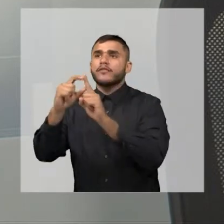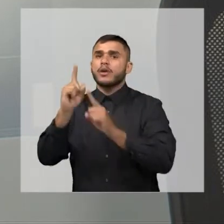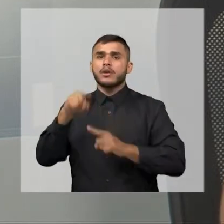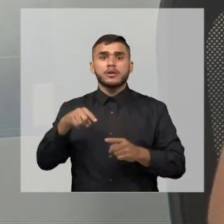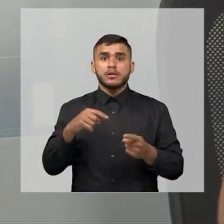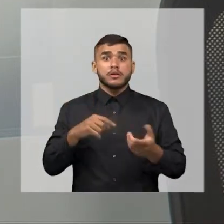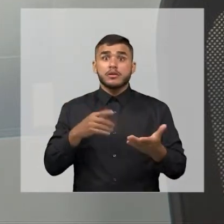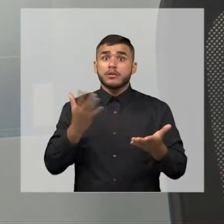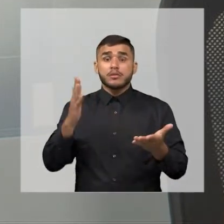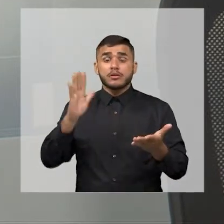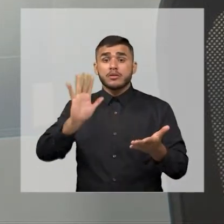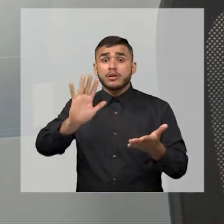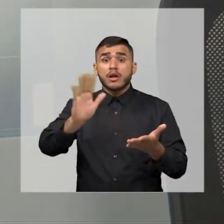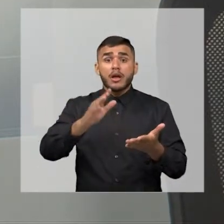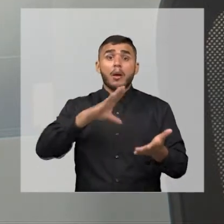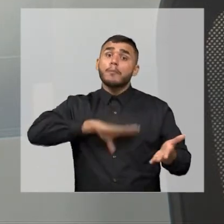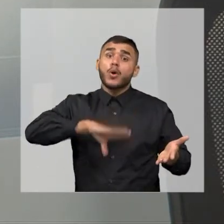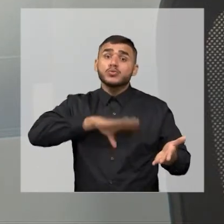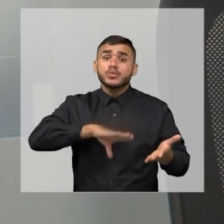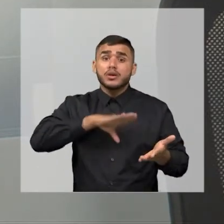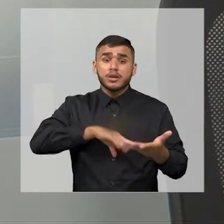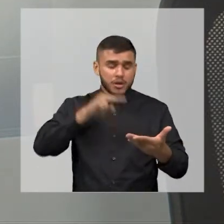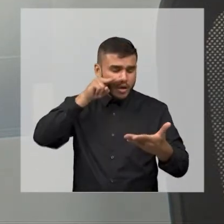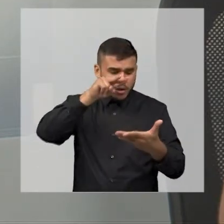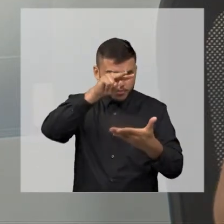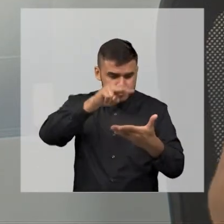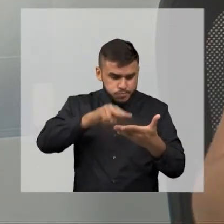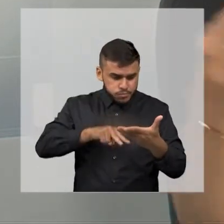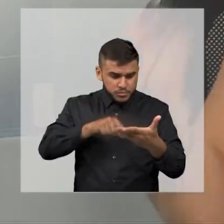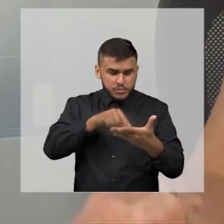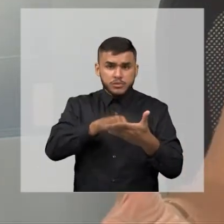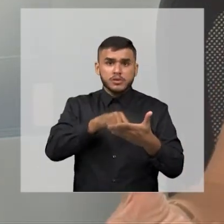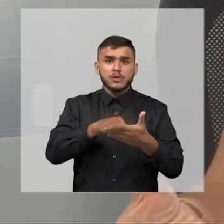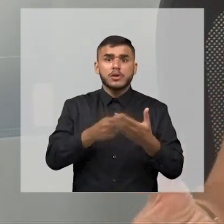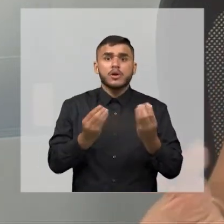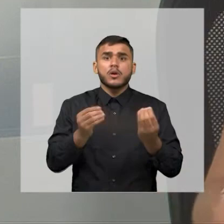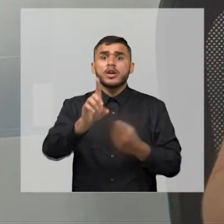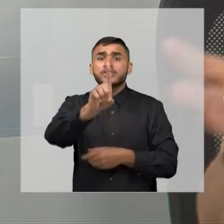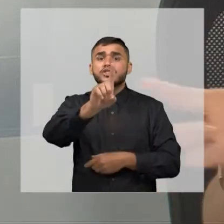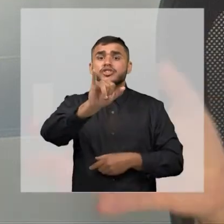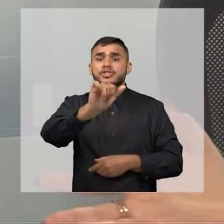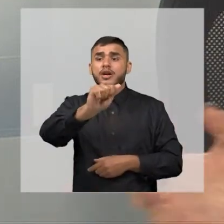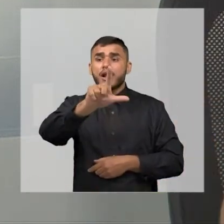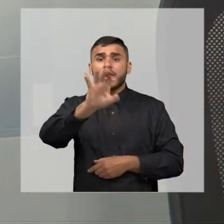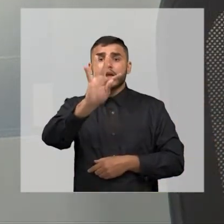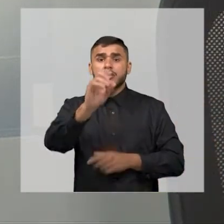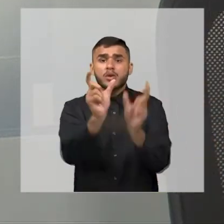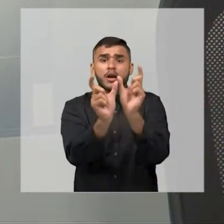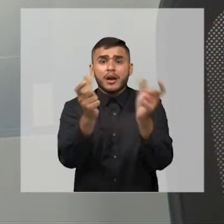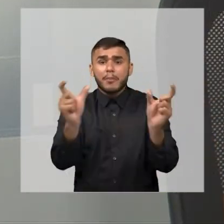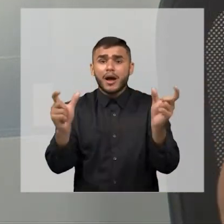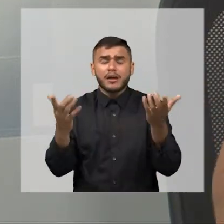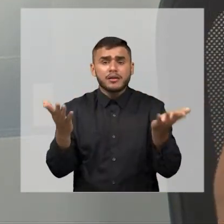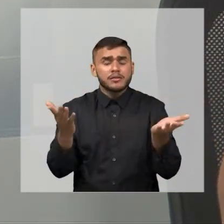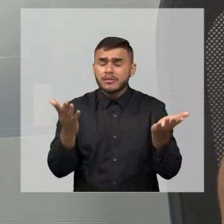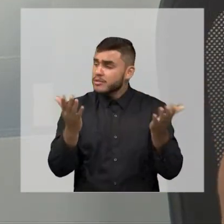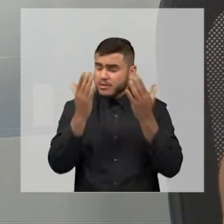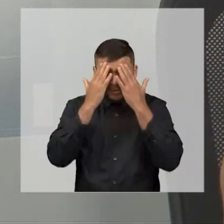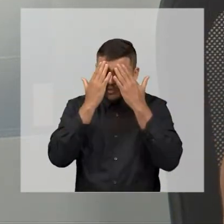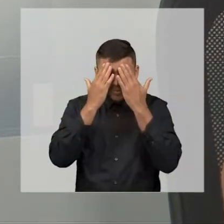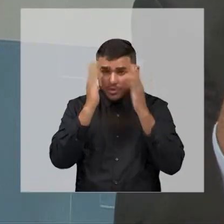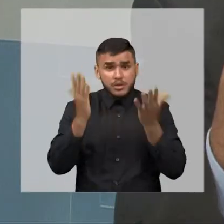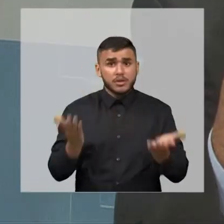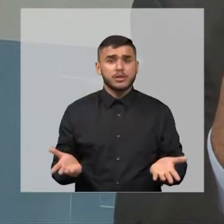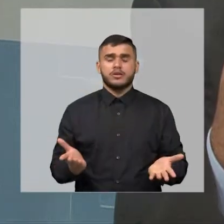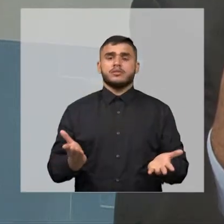prova. Você só precisava saber quais são os critérios que uma coisa é definida como dialeto. Simples assim. E ali é